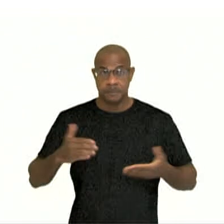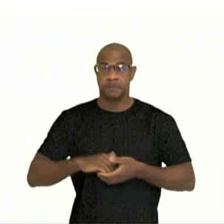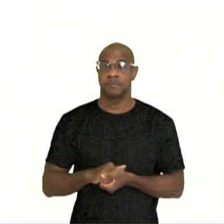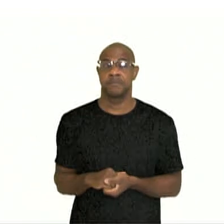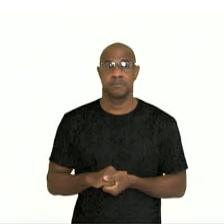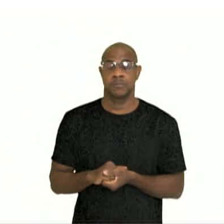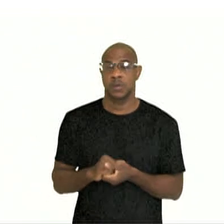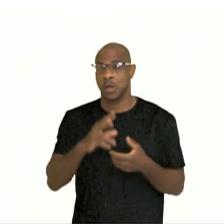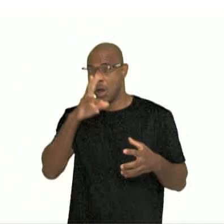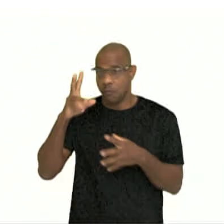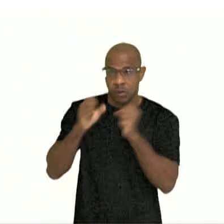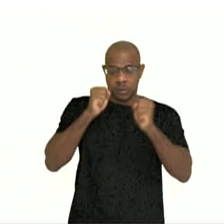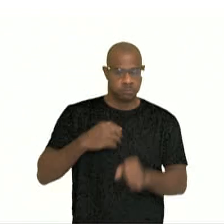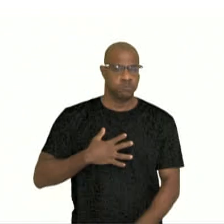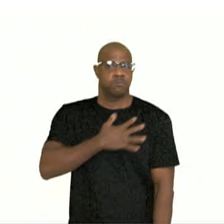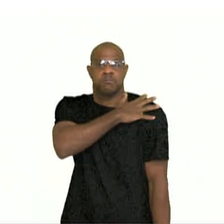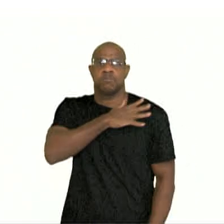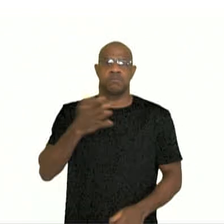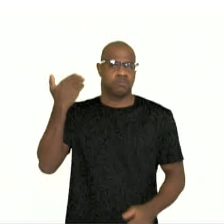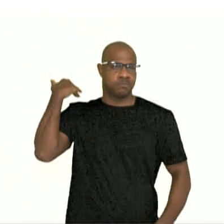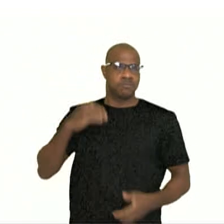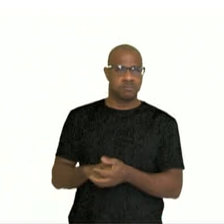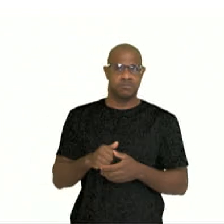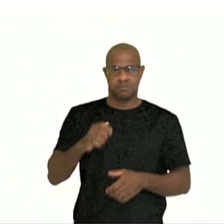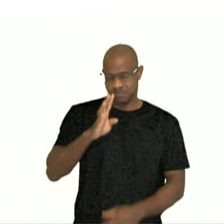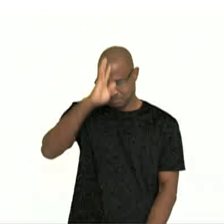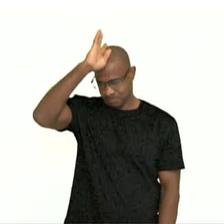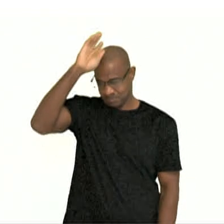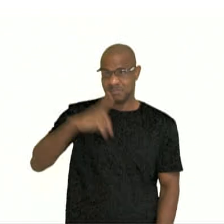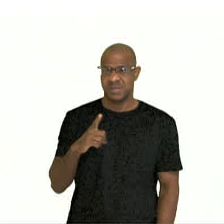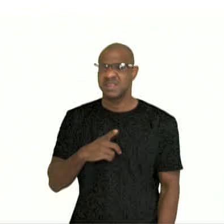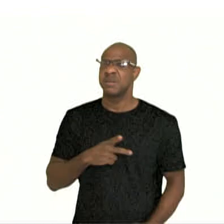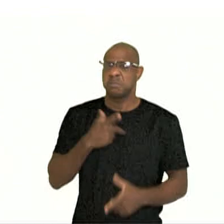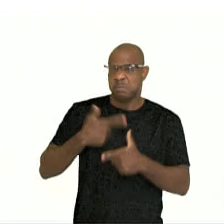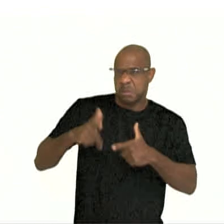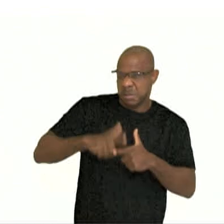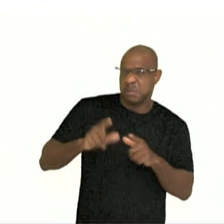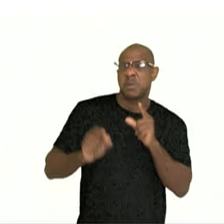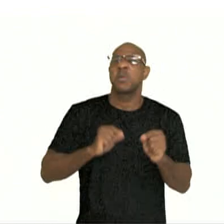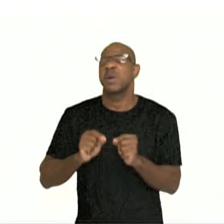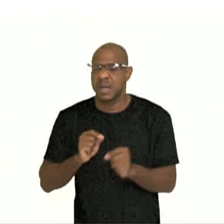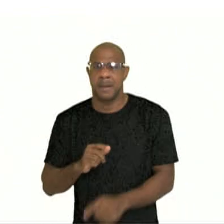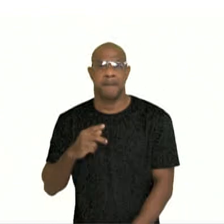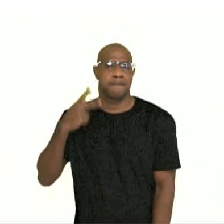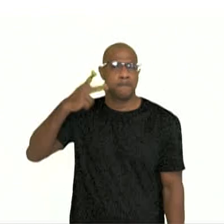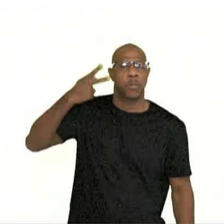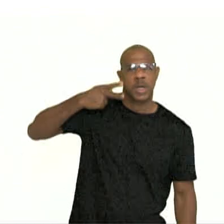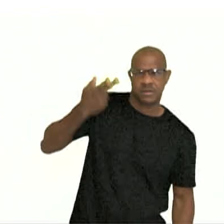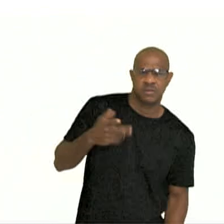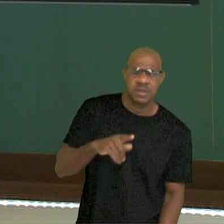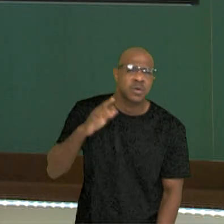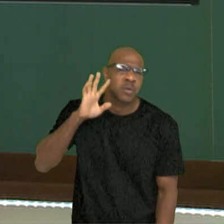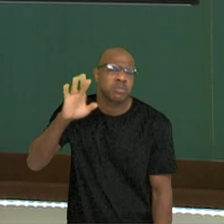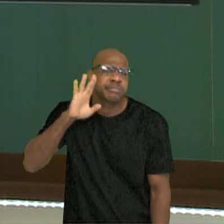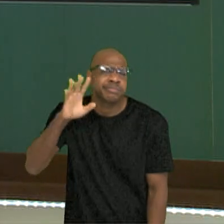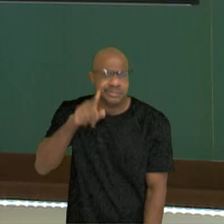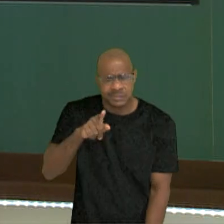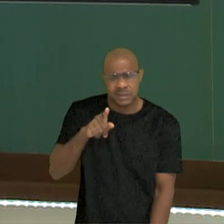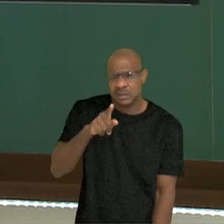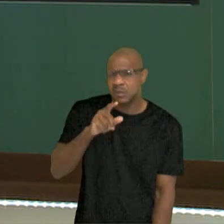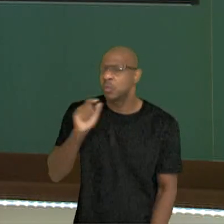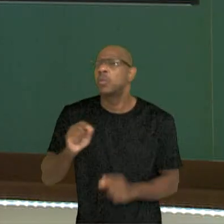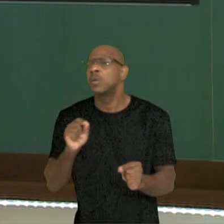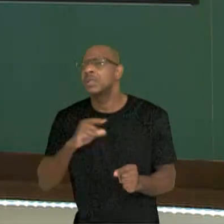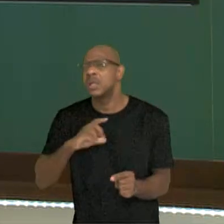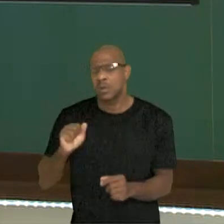O fortalecimento do exército romano, ele trouxe consequências políticas. Você consegue imaginar quais consequências políticas a gente vai ter durante